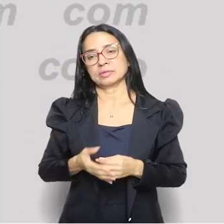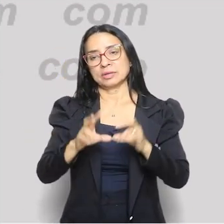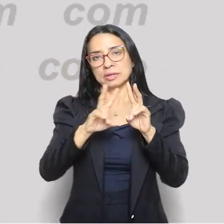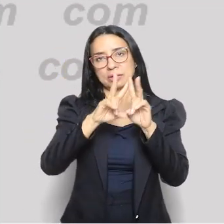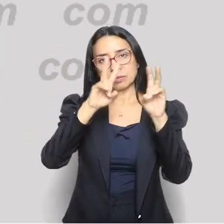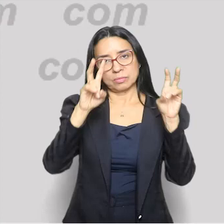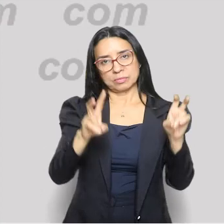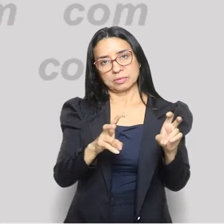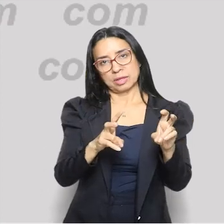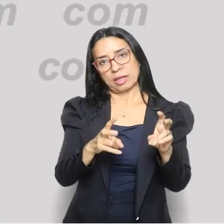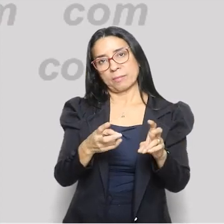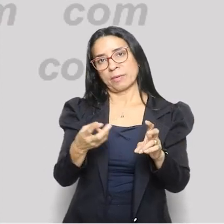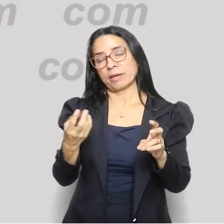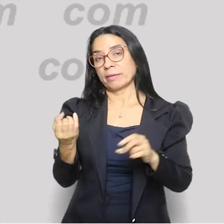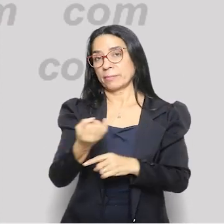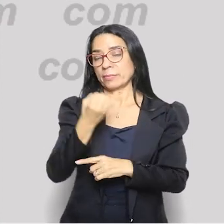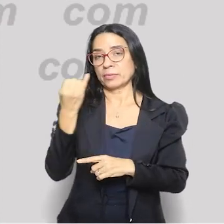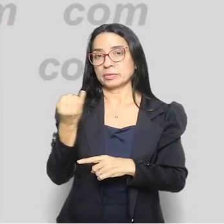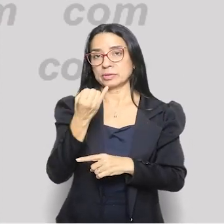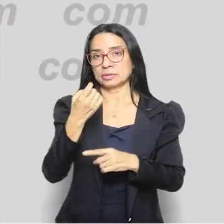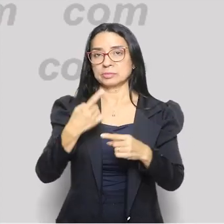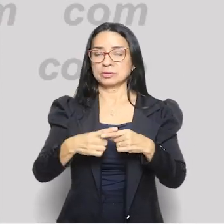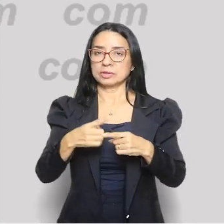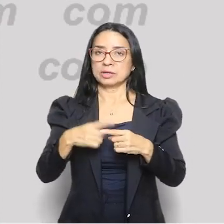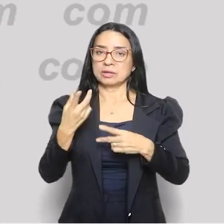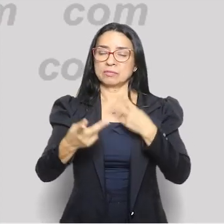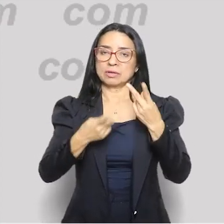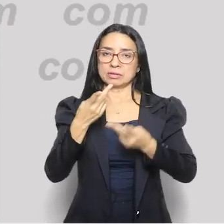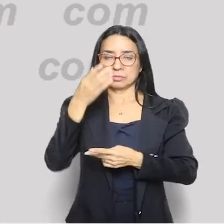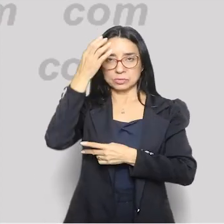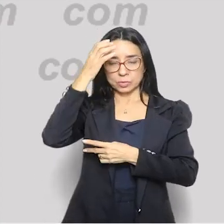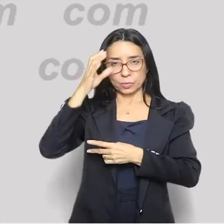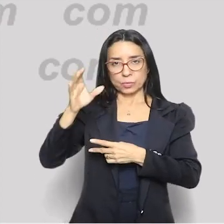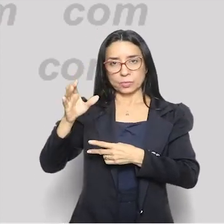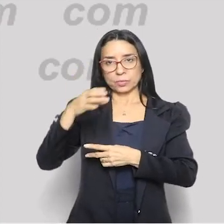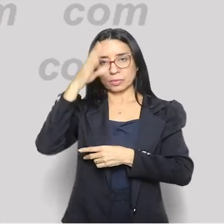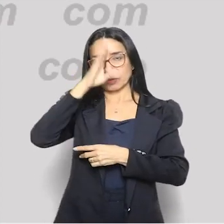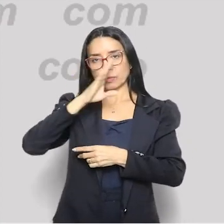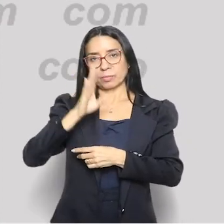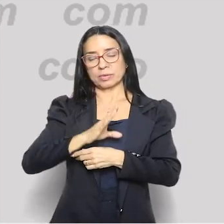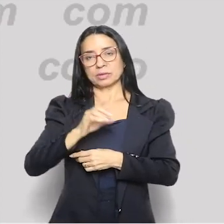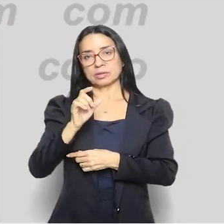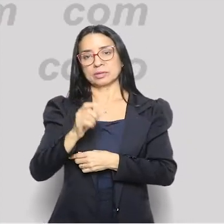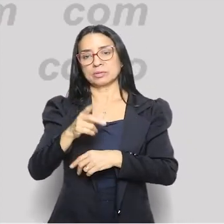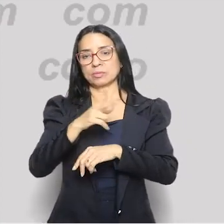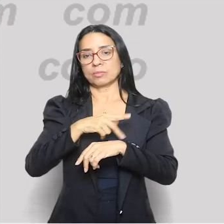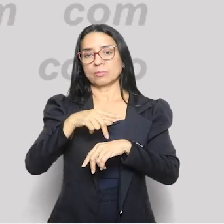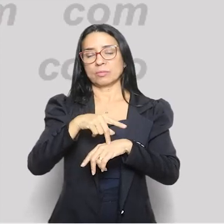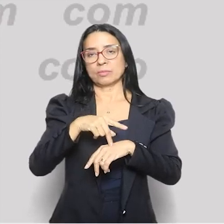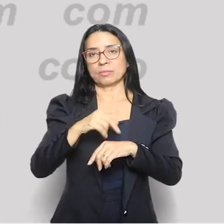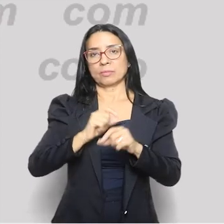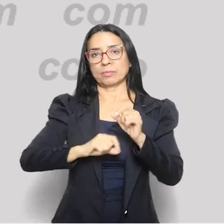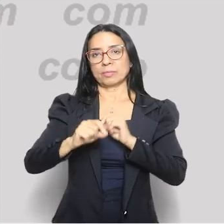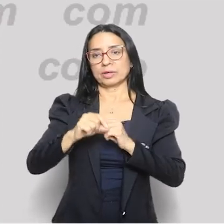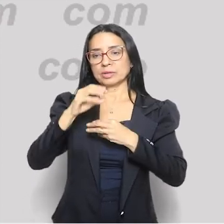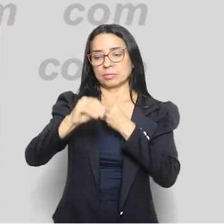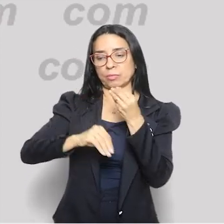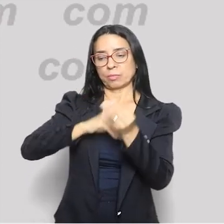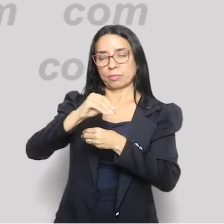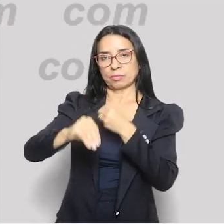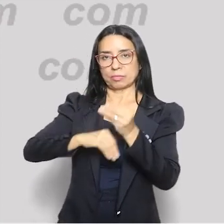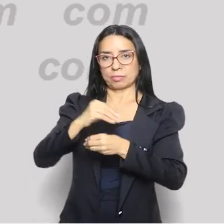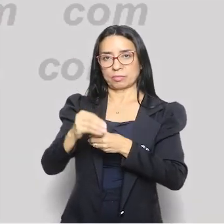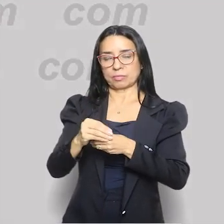tema super pertinente, porque a gente está falando aqui de cultura e o Brasil, por ser um país altamente